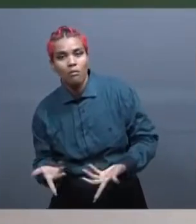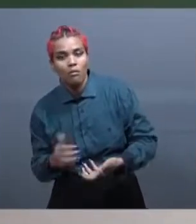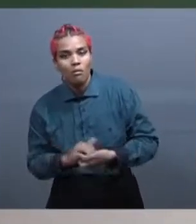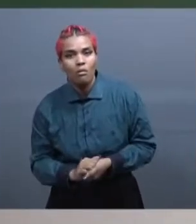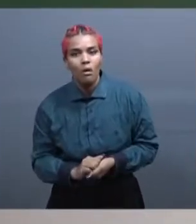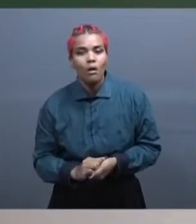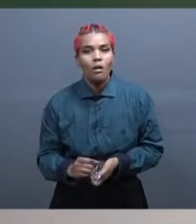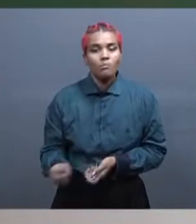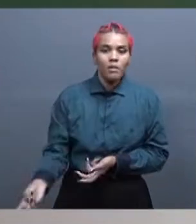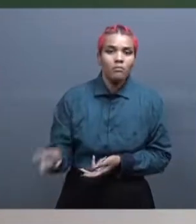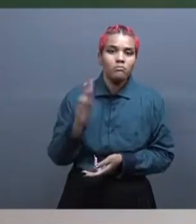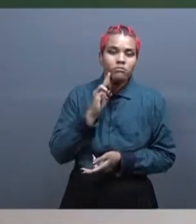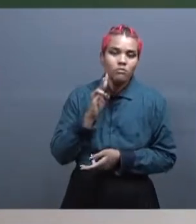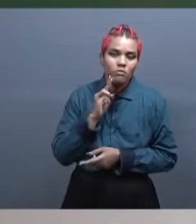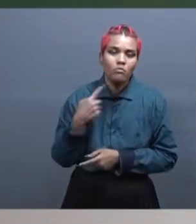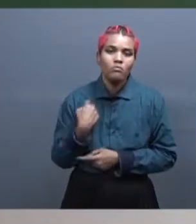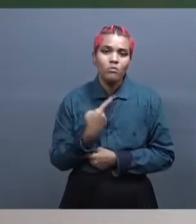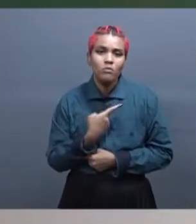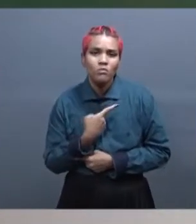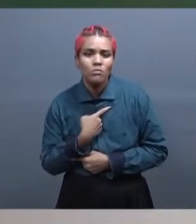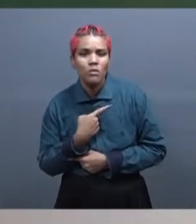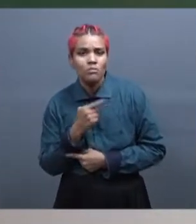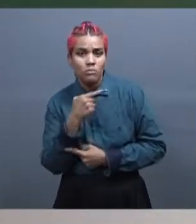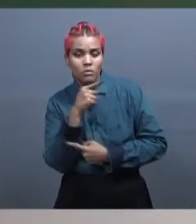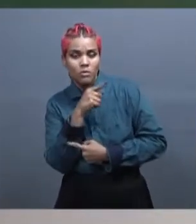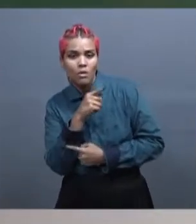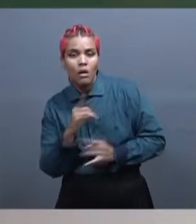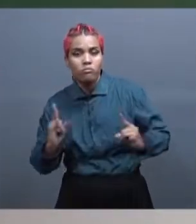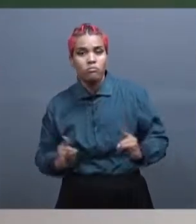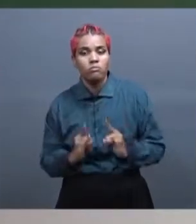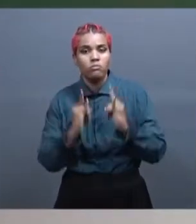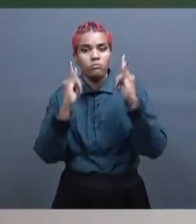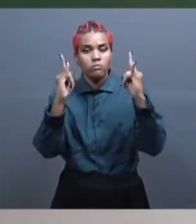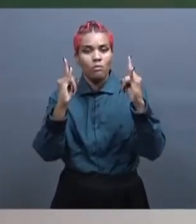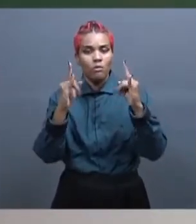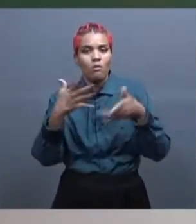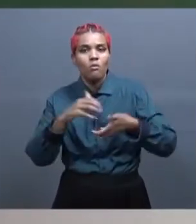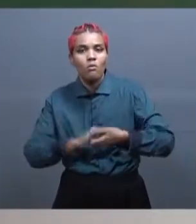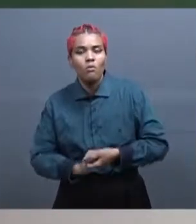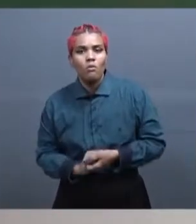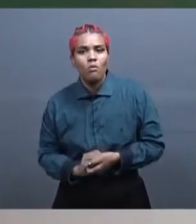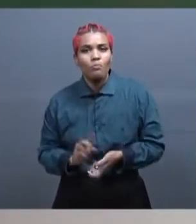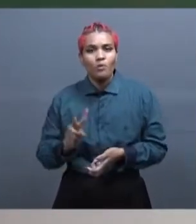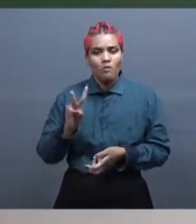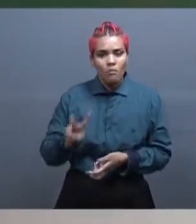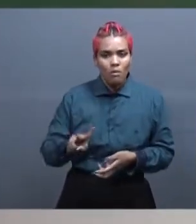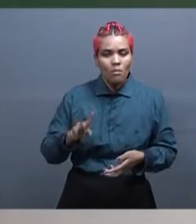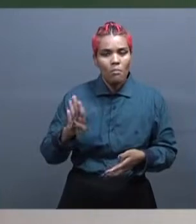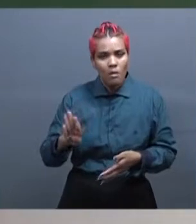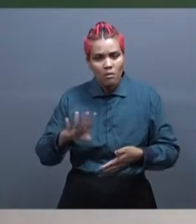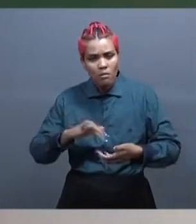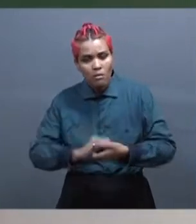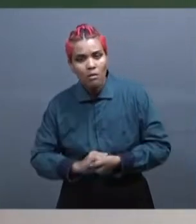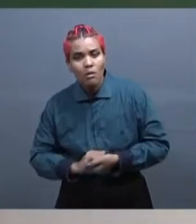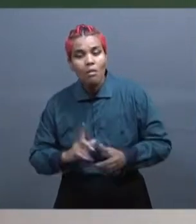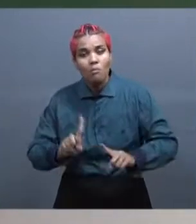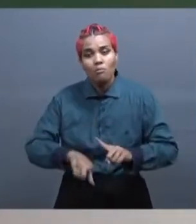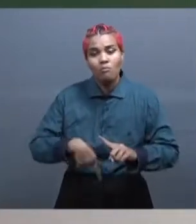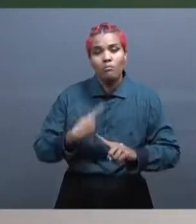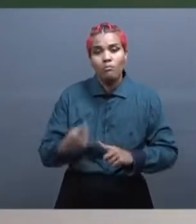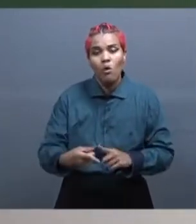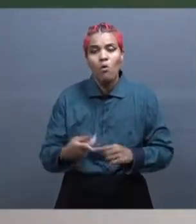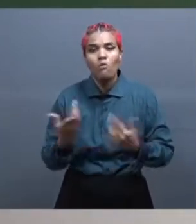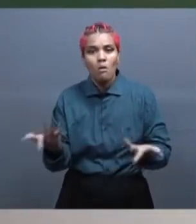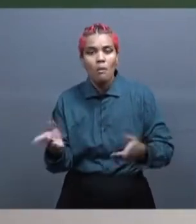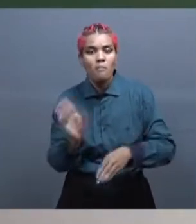segunda-feira a gente vai estar lá no bloco no anfiteatro do bloco v vamos estar passando o documentário